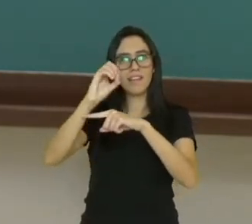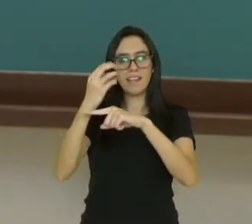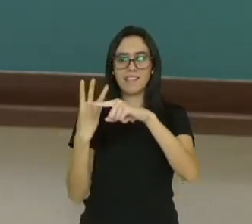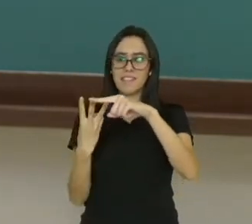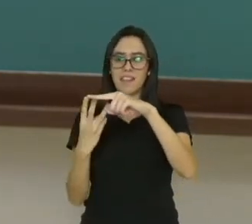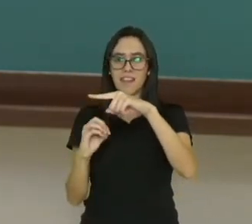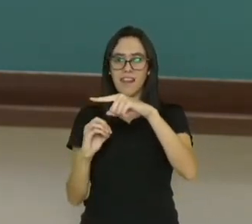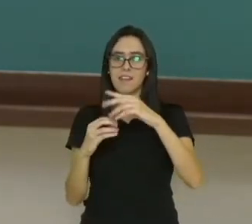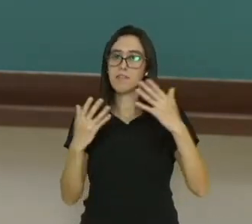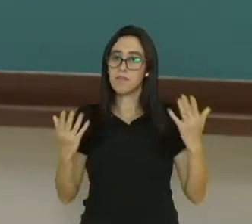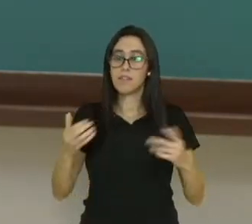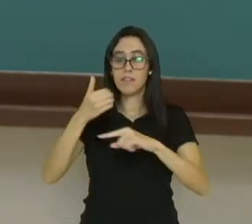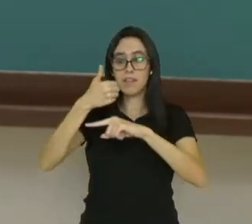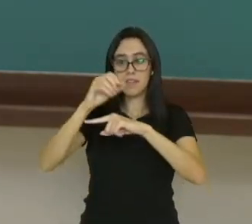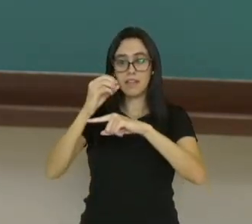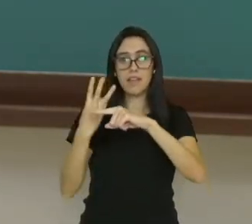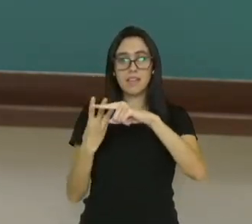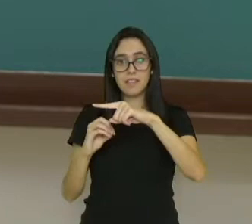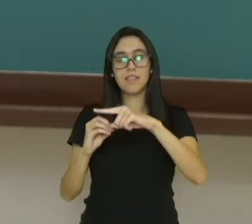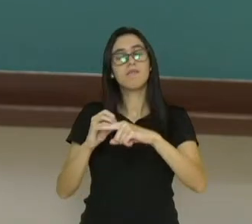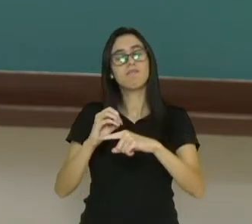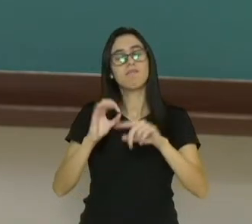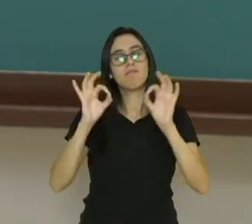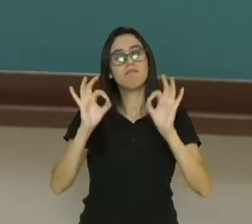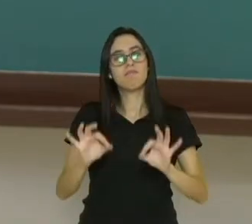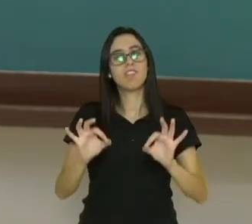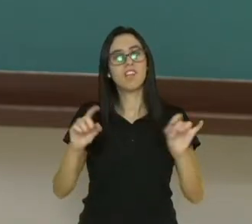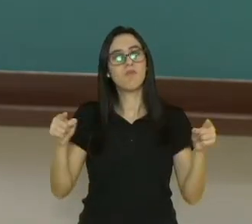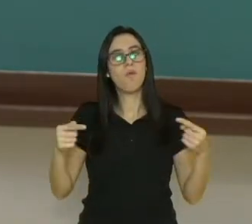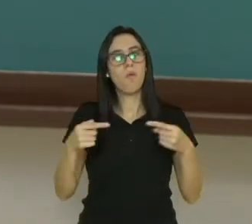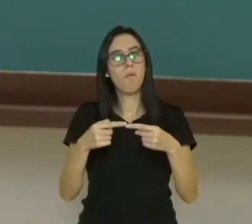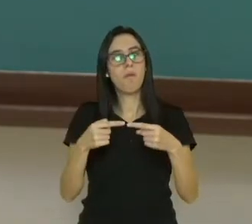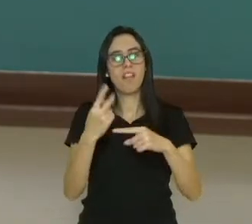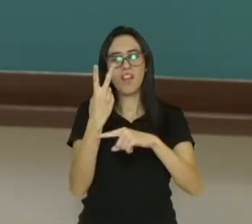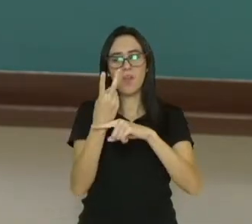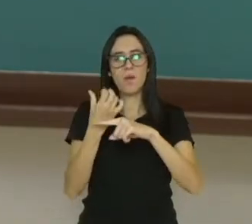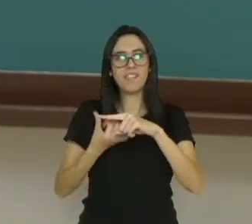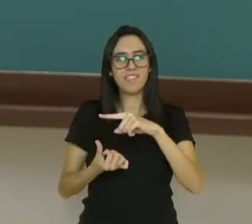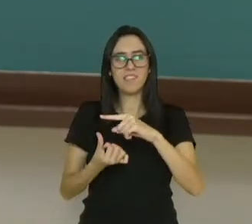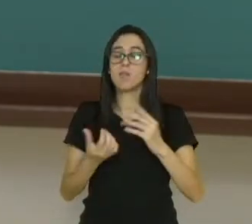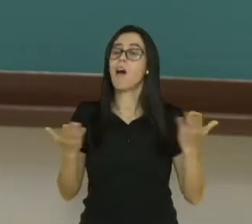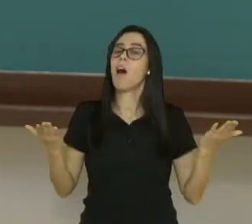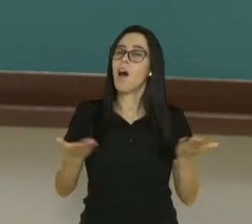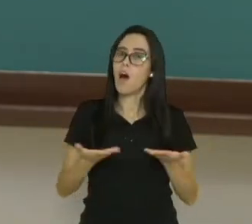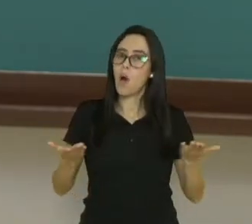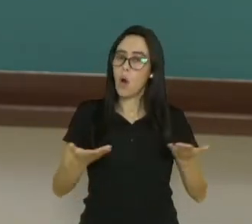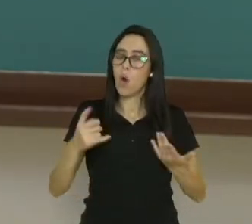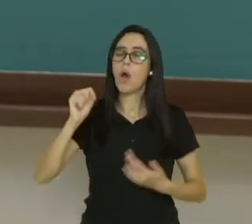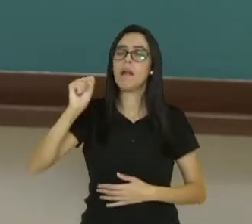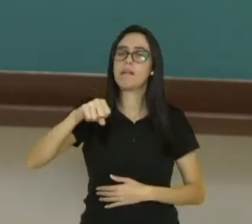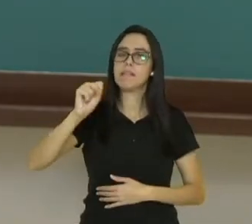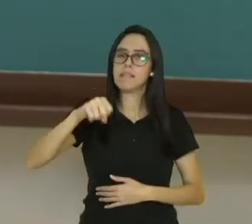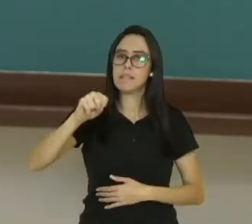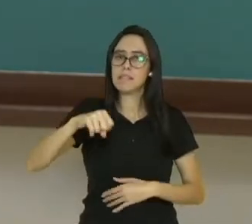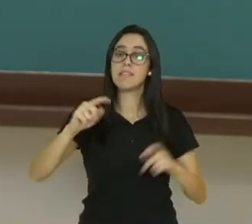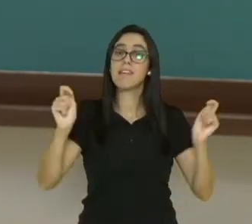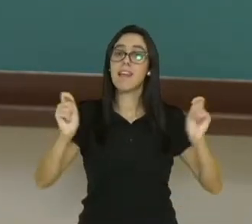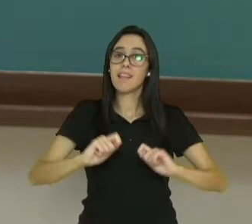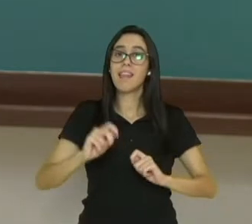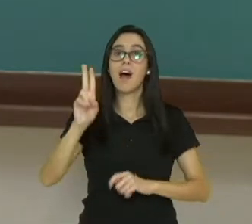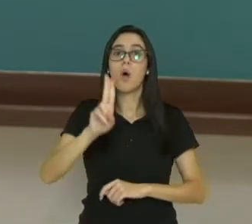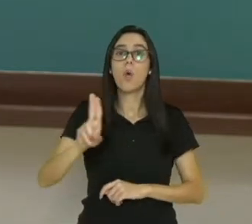seja, 10/30 é uma fração equivalente a 2/6. Agora sim, pessoal, eu posso usar a técnica quando